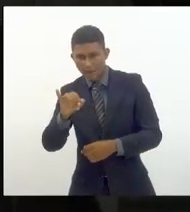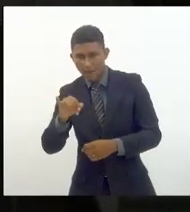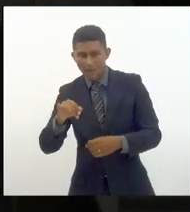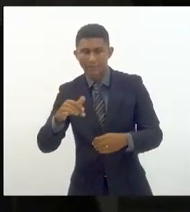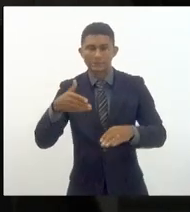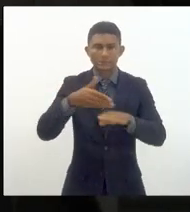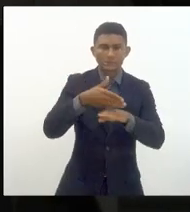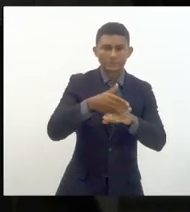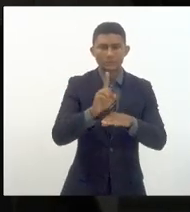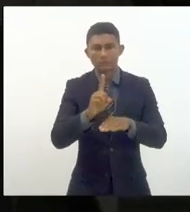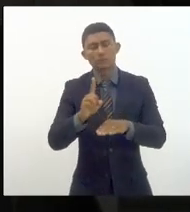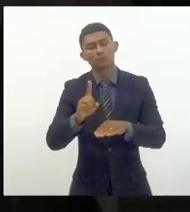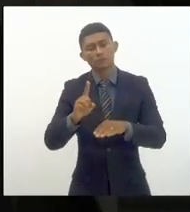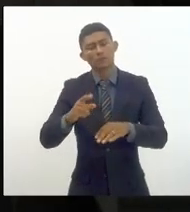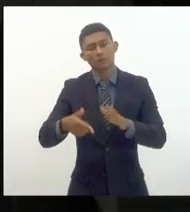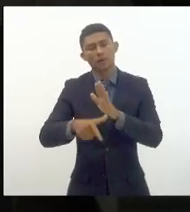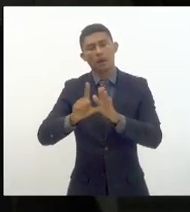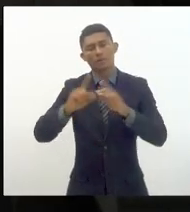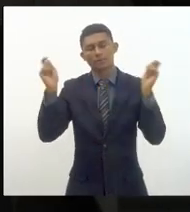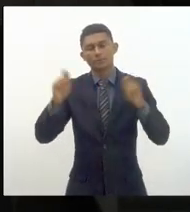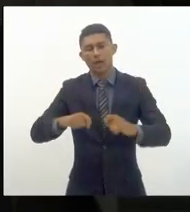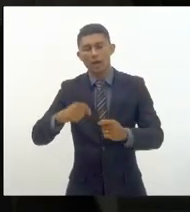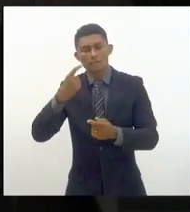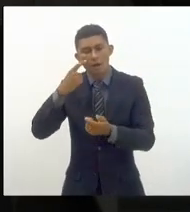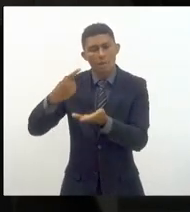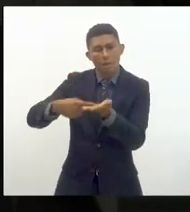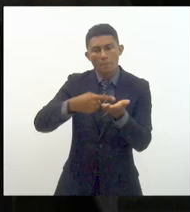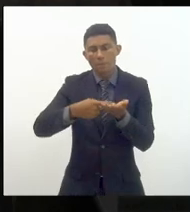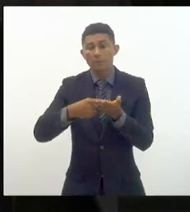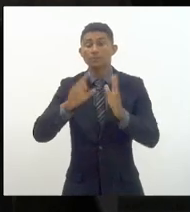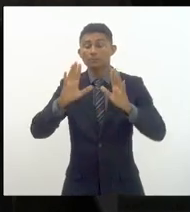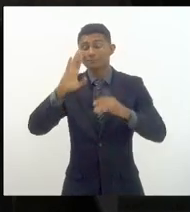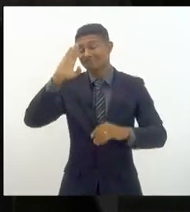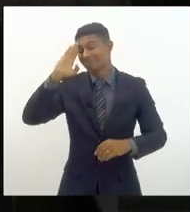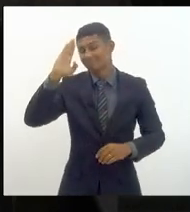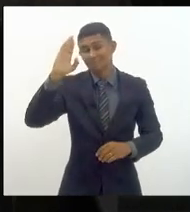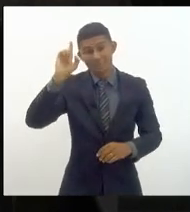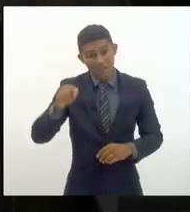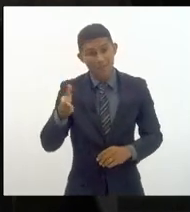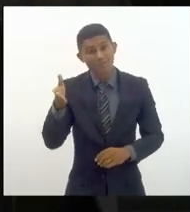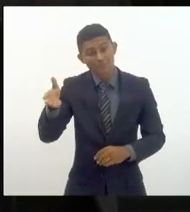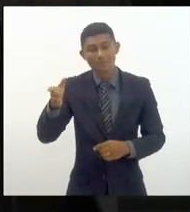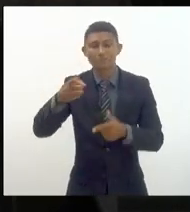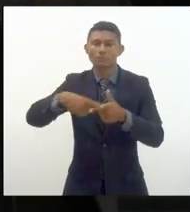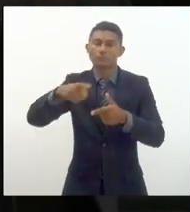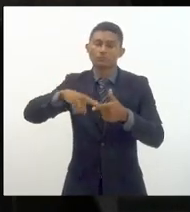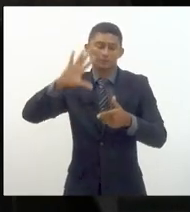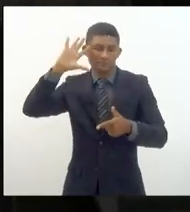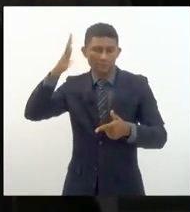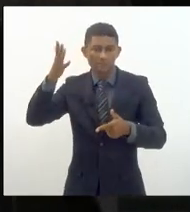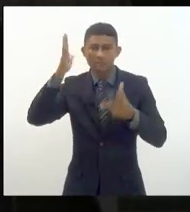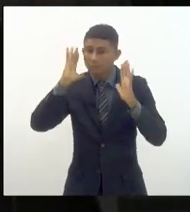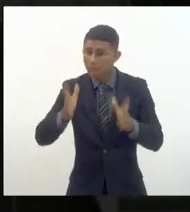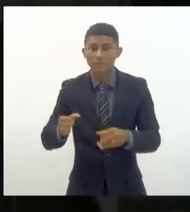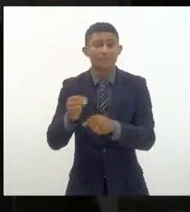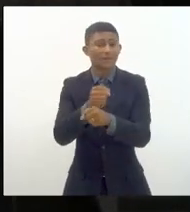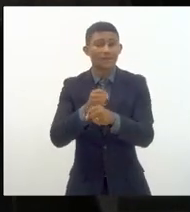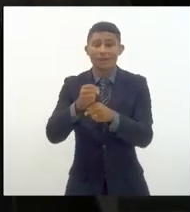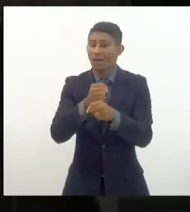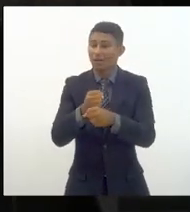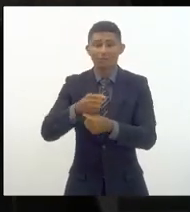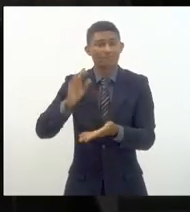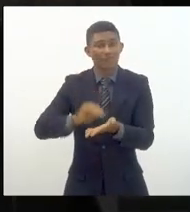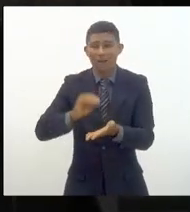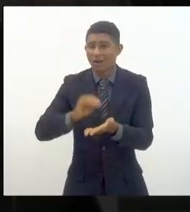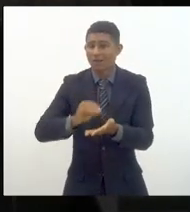dar antes da votação da matéria de qualquer maneira o essencial é resolver essa situação que está pendente há muitos anos de modo que esses colegas